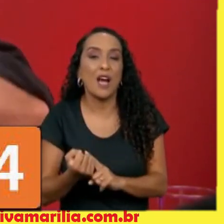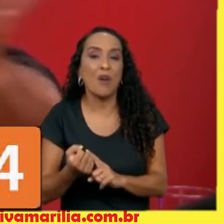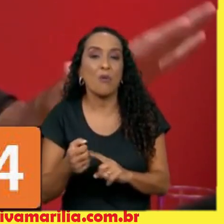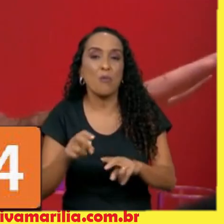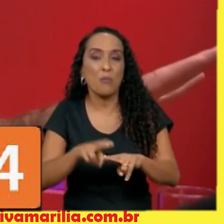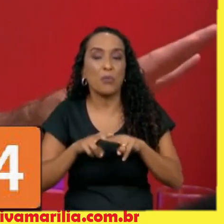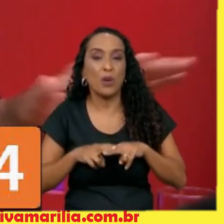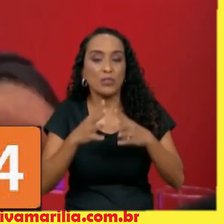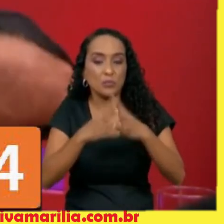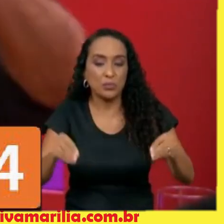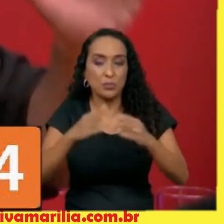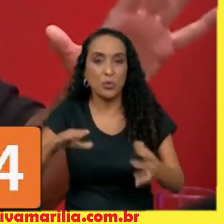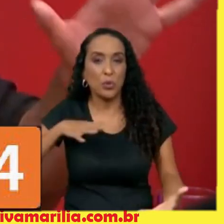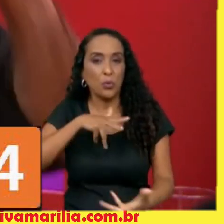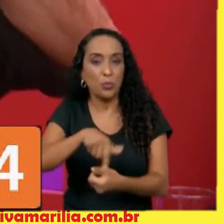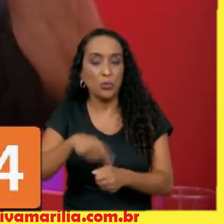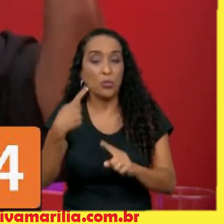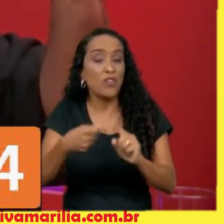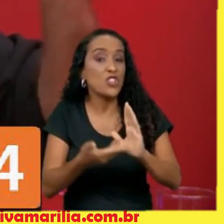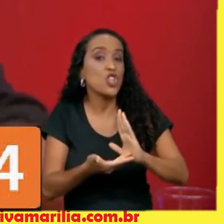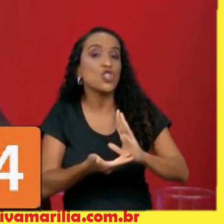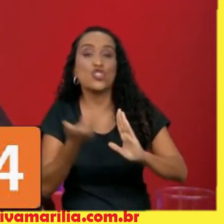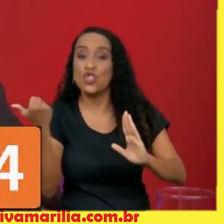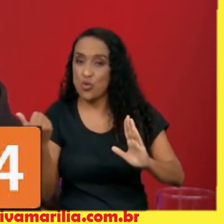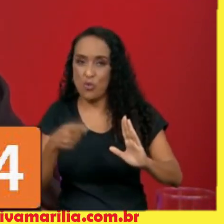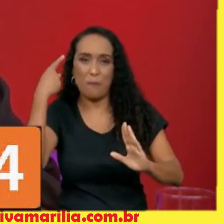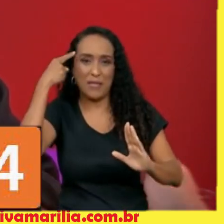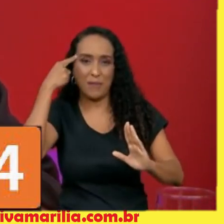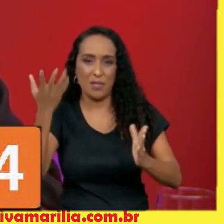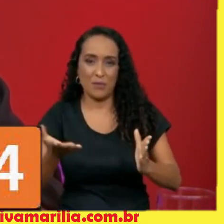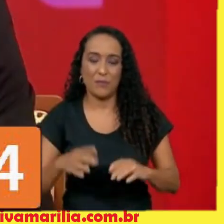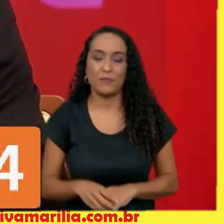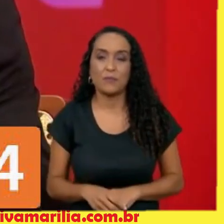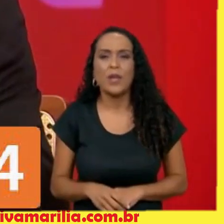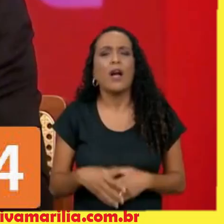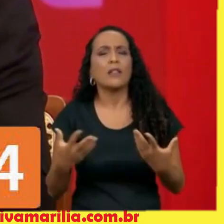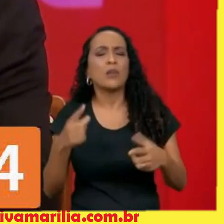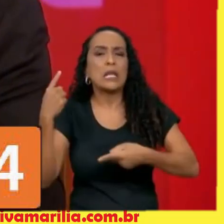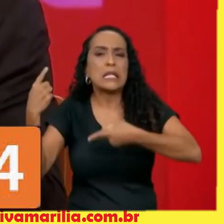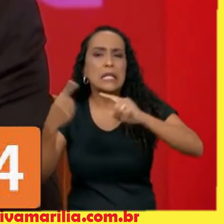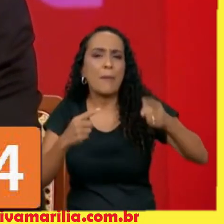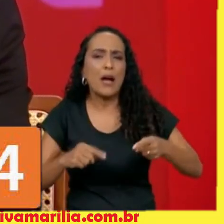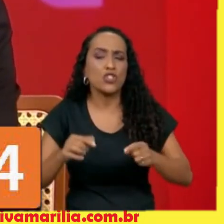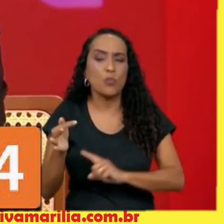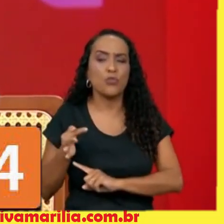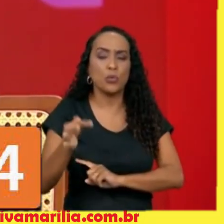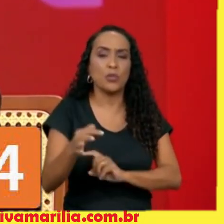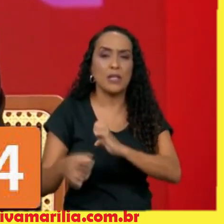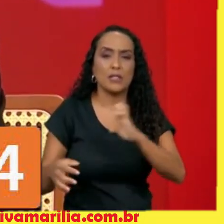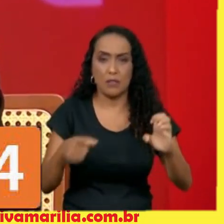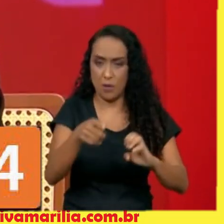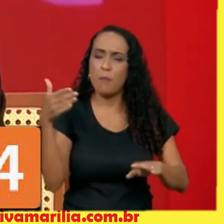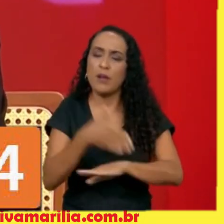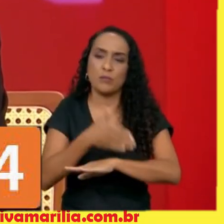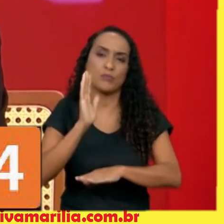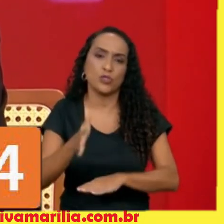mundo. Você, entende? Você retira isso do horizonte de pensamento. Perfeito. Nesse debate sobre o futuro da esquerda, você participou de